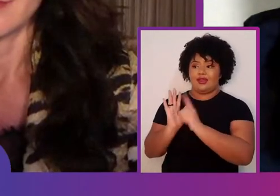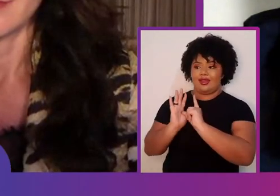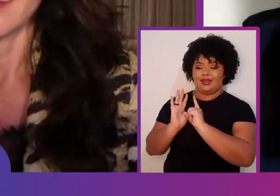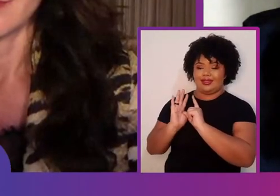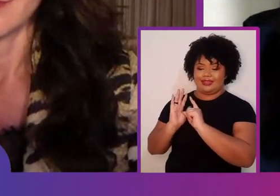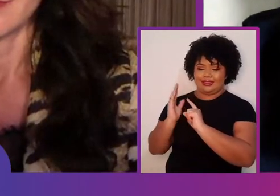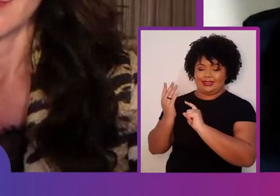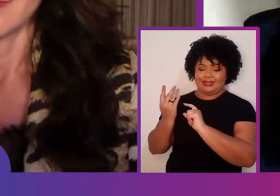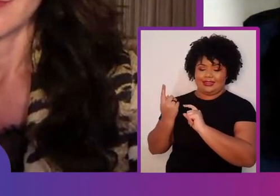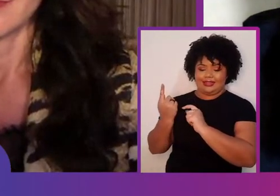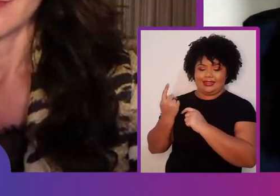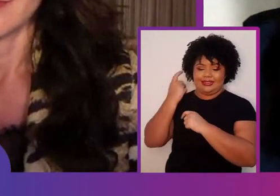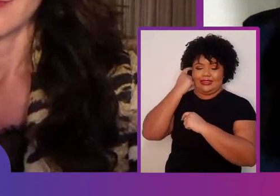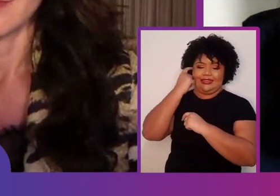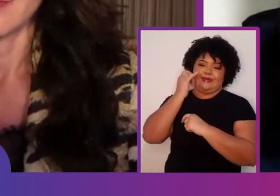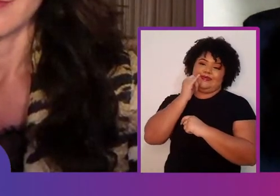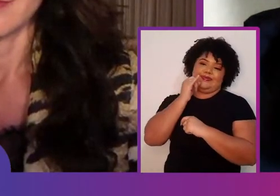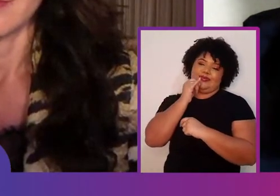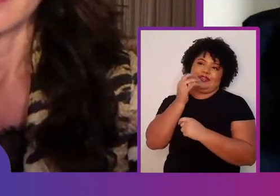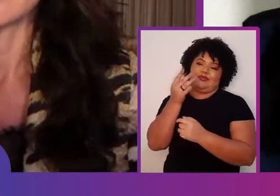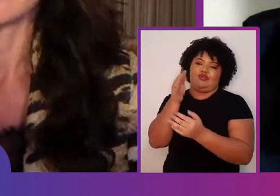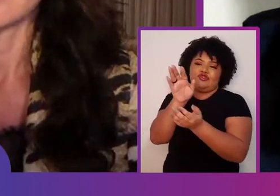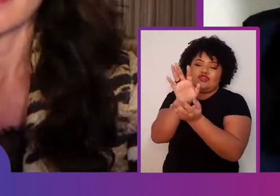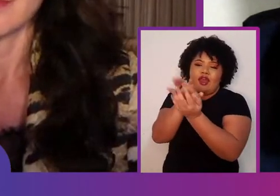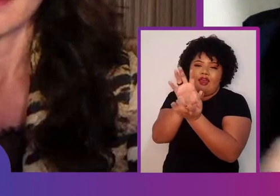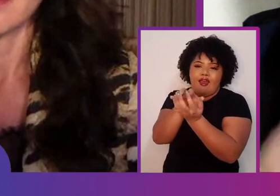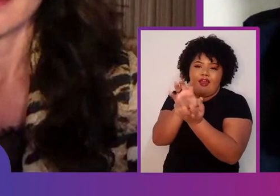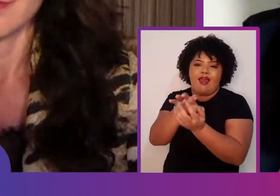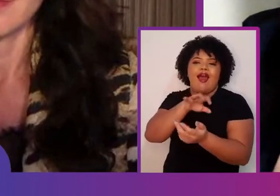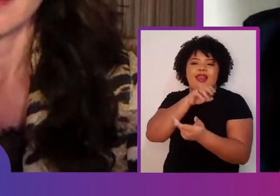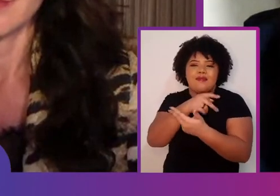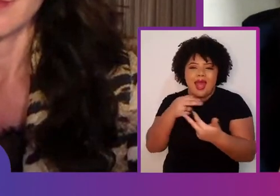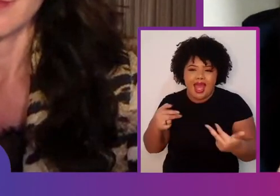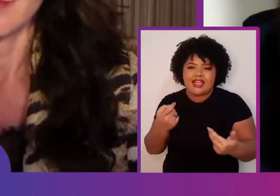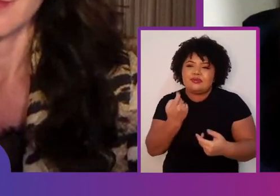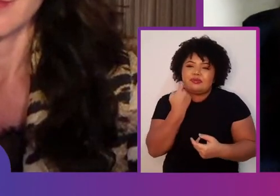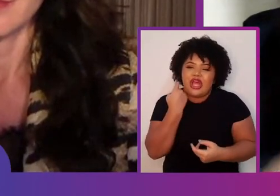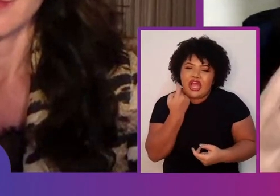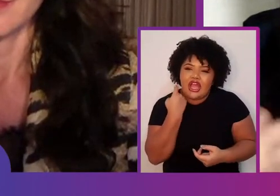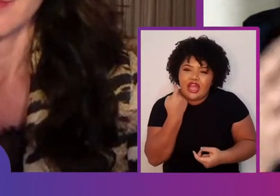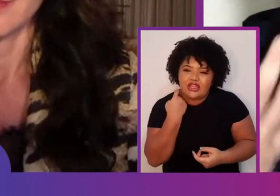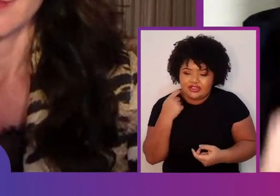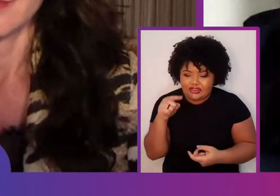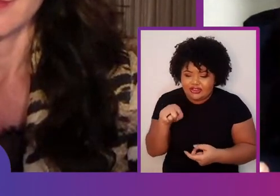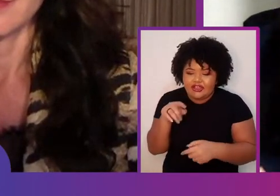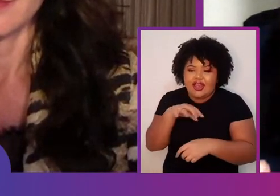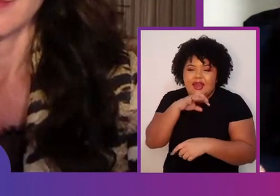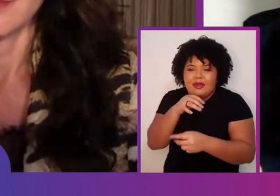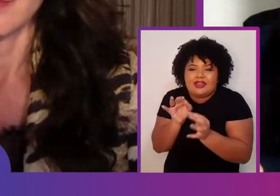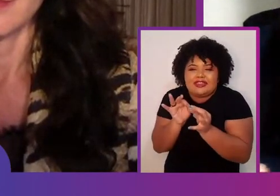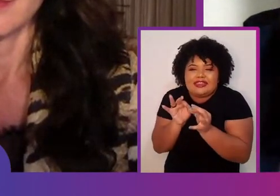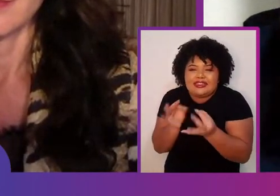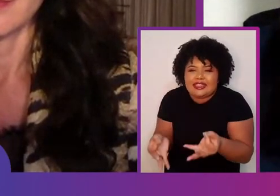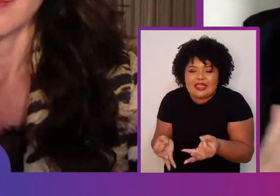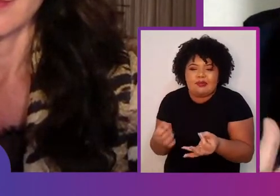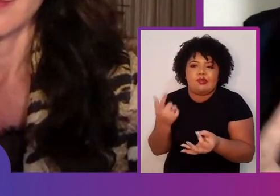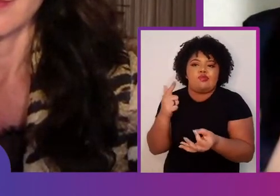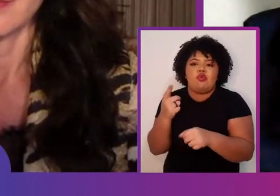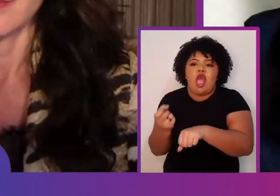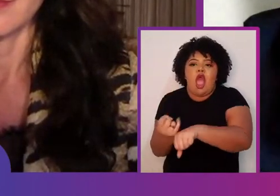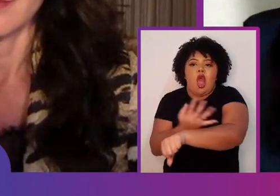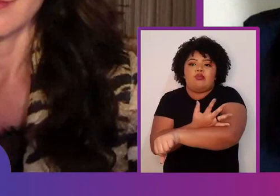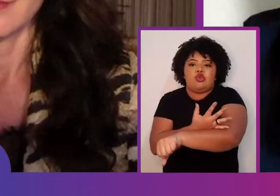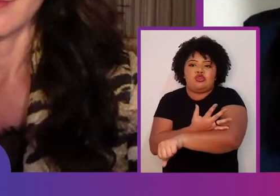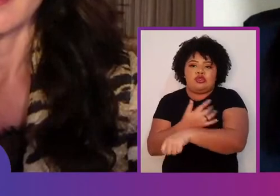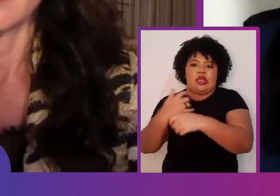se você pegar um jacaré, se você pegar um peixe, se você pegar um animal mais simples, que não tem um sistema emocional tão robusto, qual é